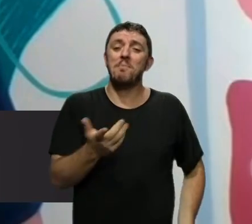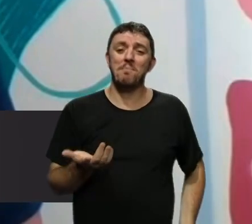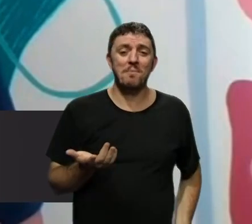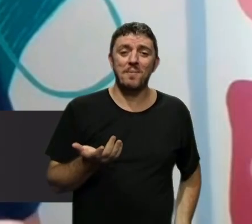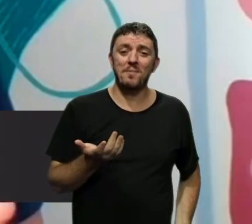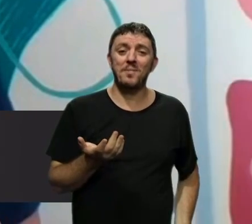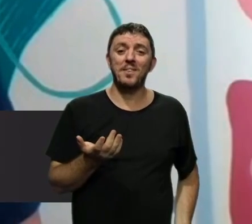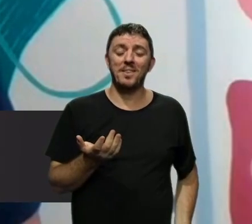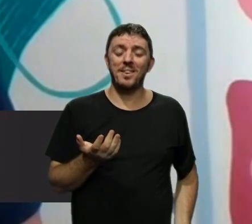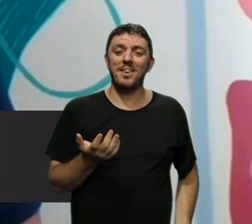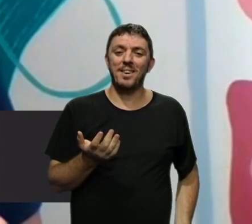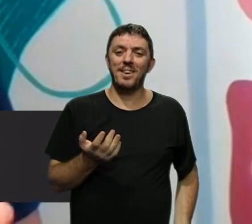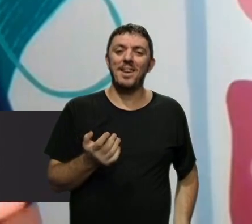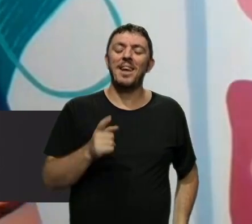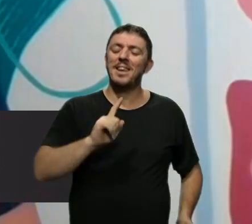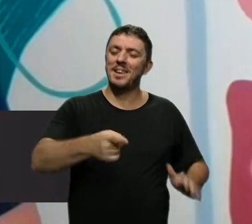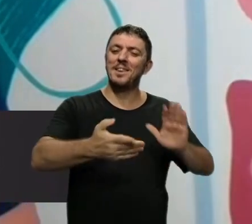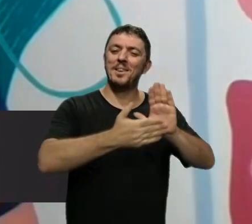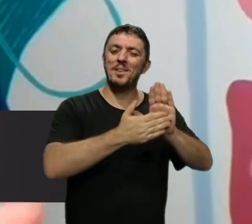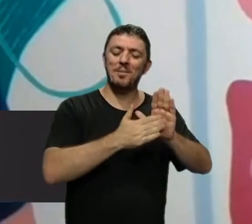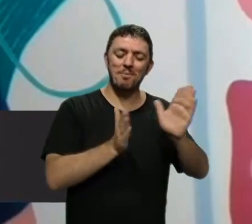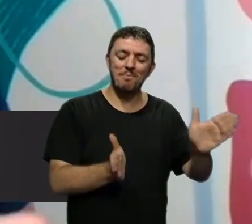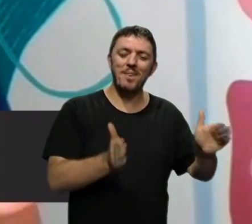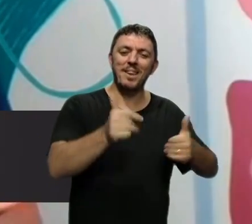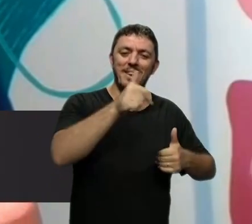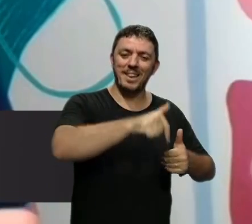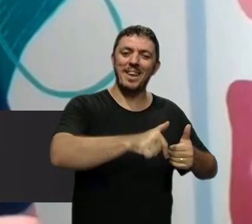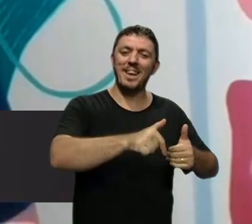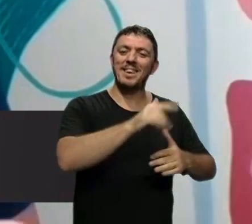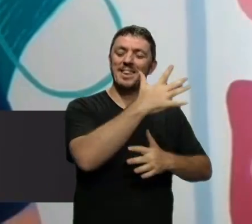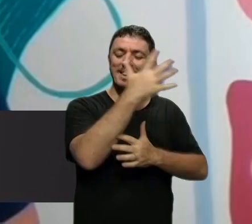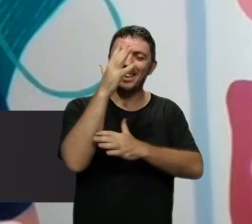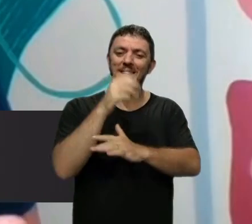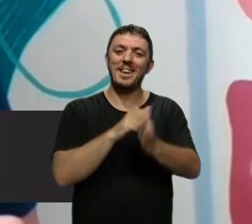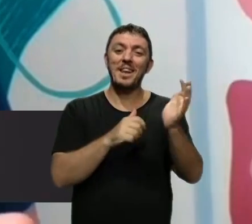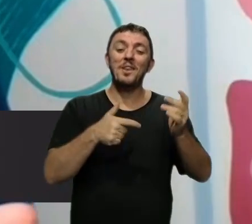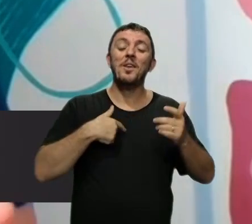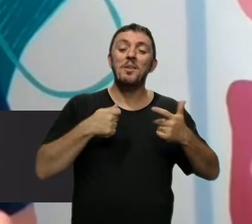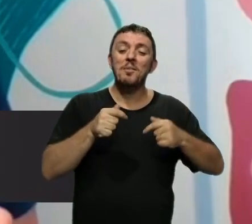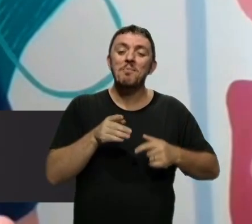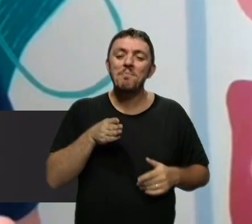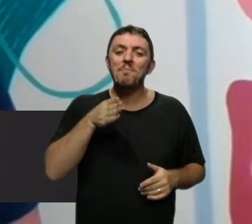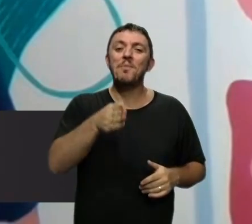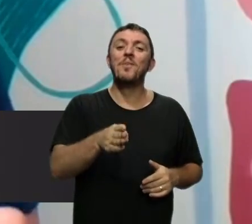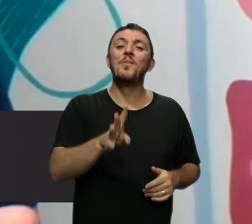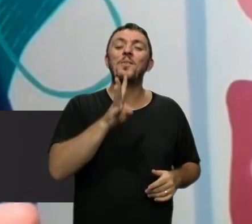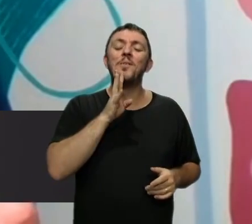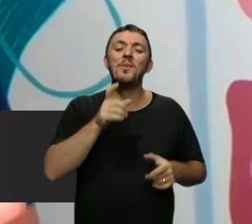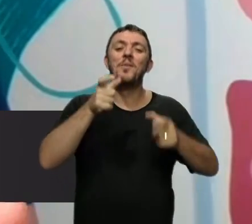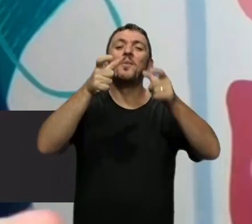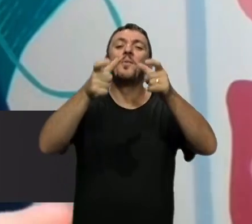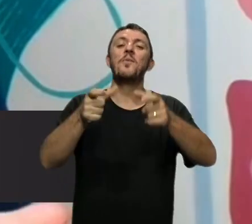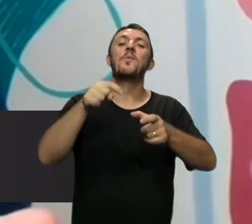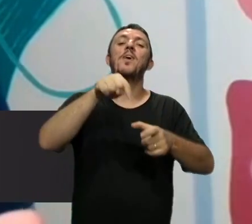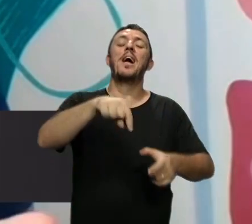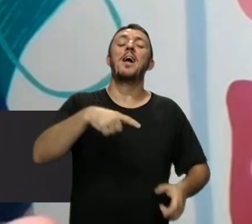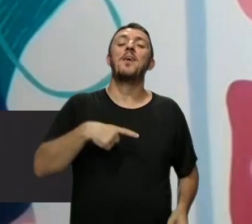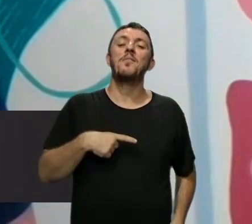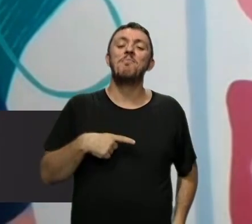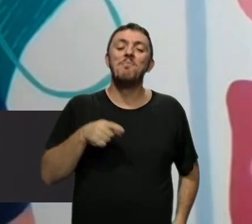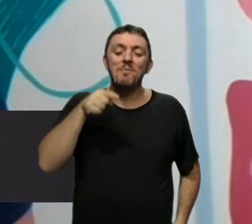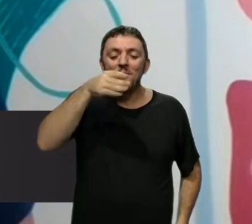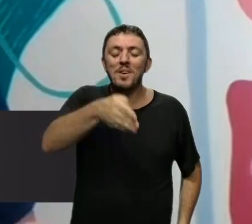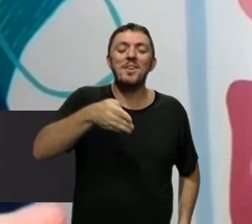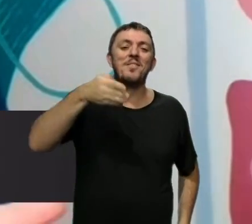é a proposta das caixas da natureza, é a gente conhecer o lugar onde a gente habita, é a gente conhecer a natureza